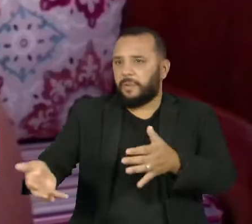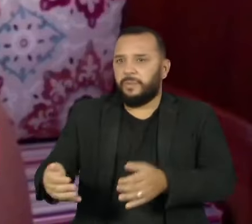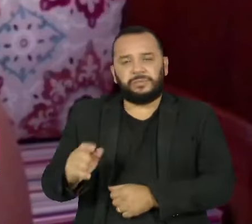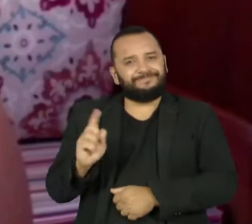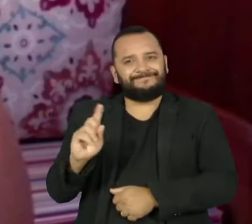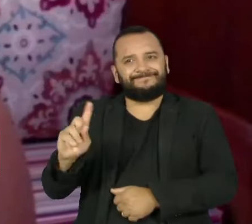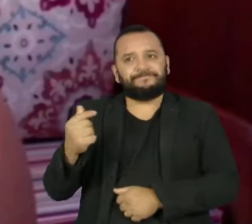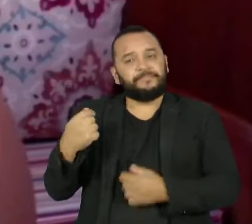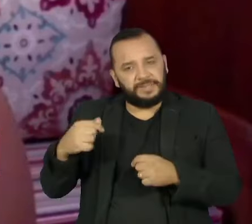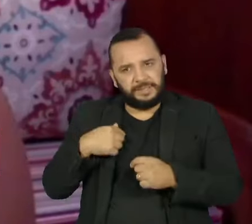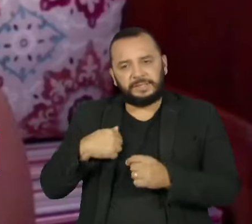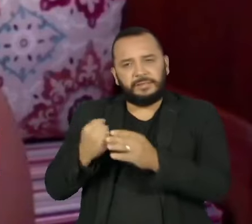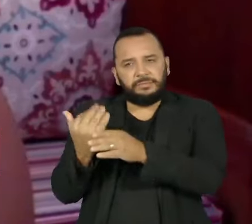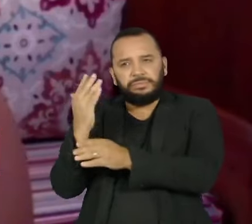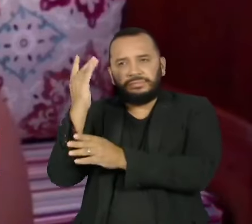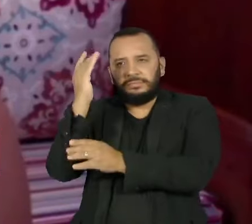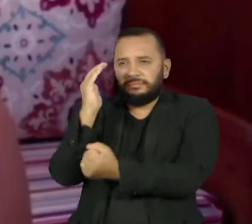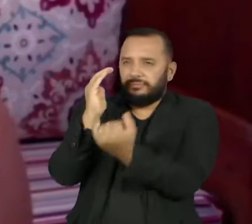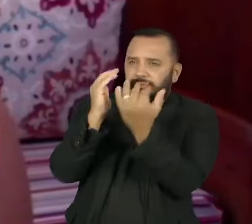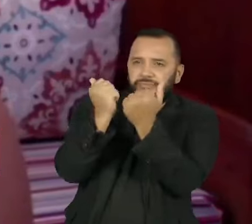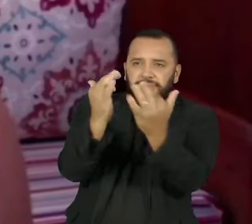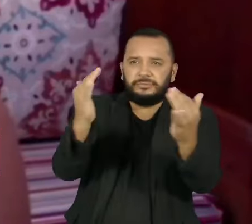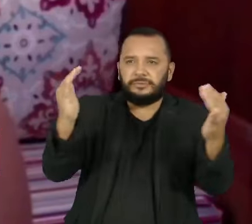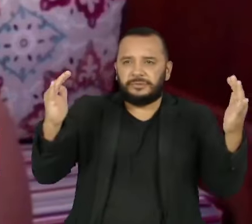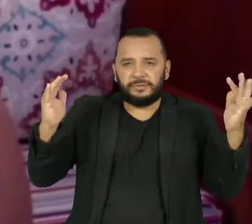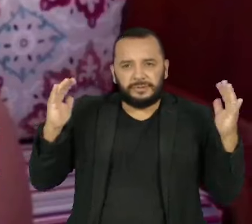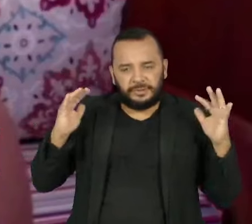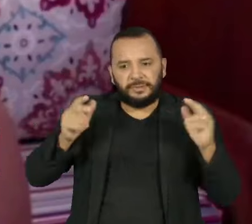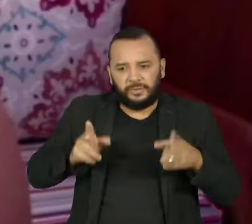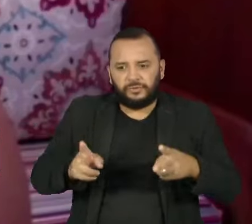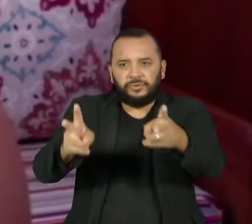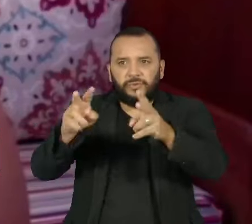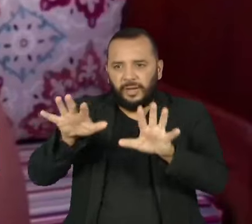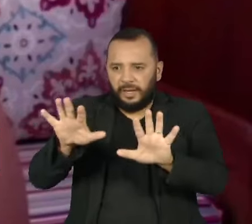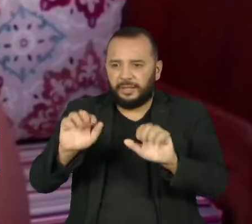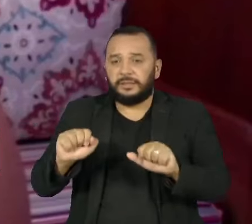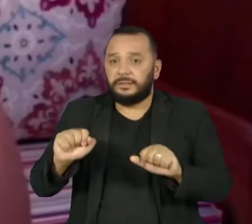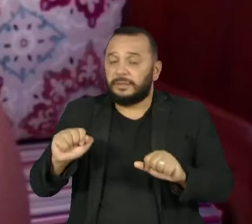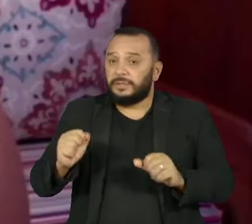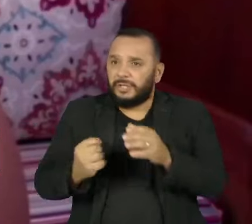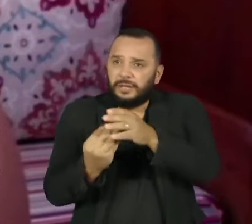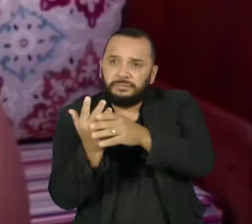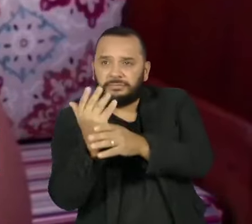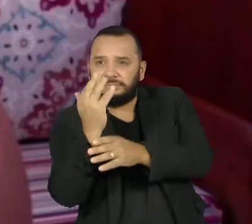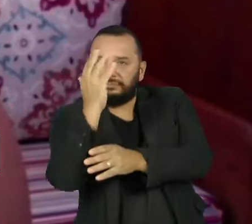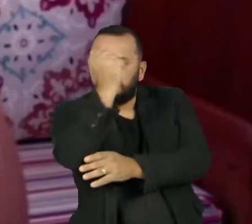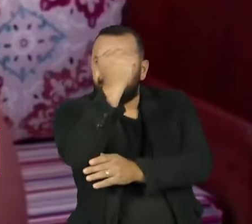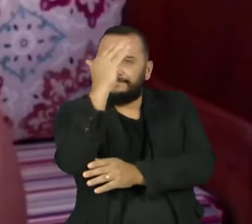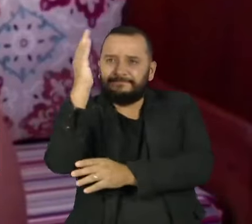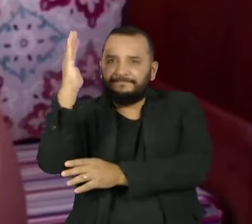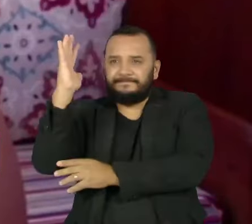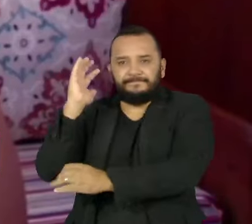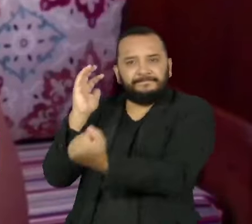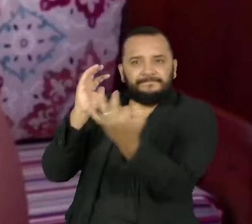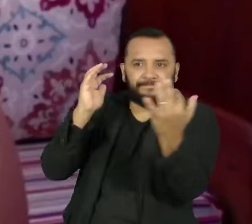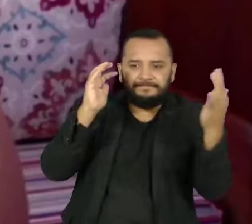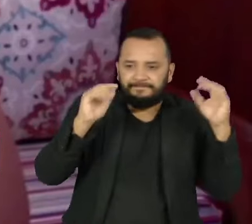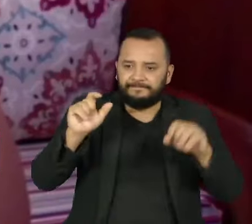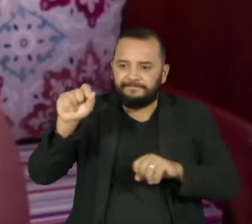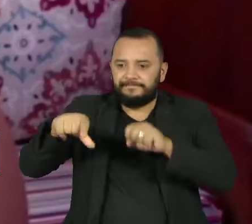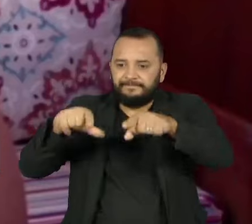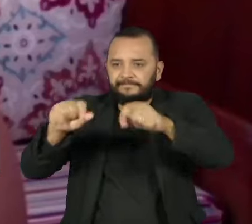nesse caminho e de restauração Florestal né só que não uma restauração deliberada uma restauração